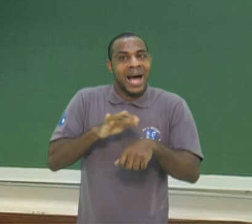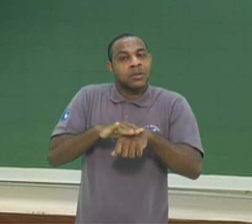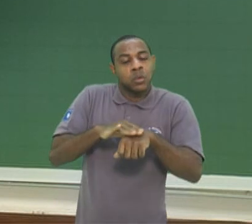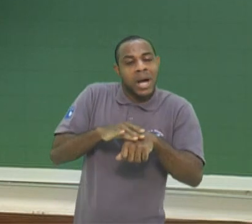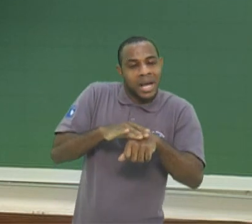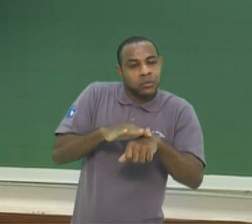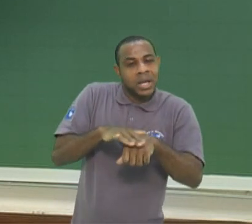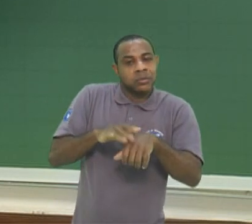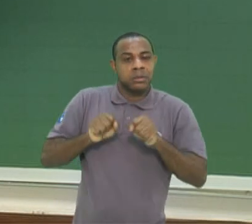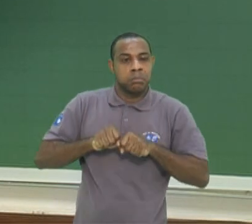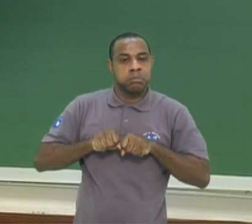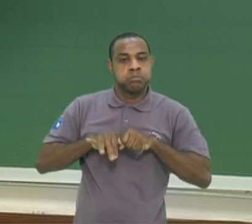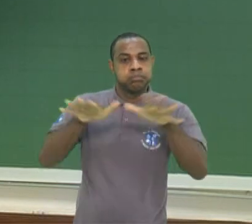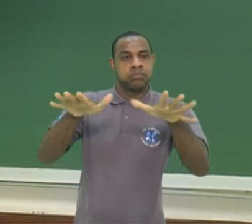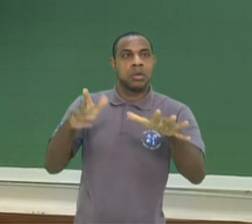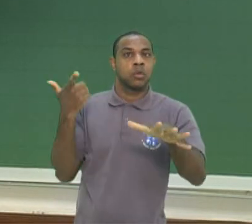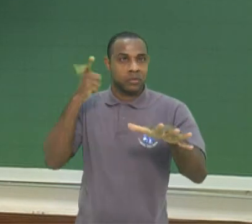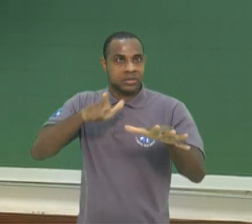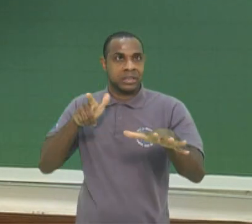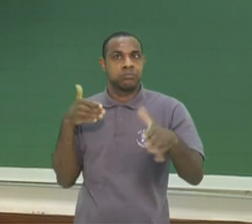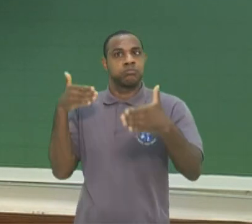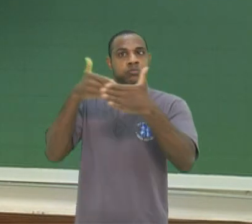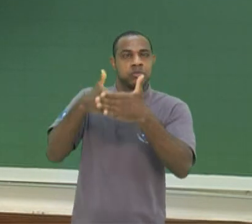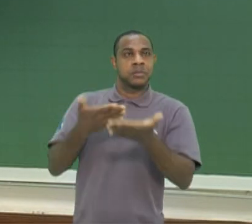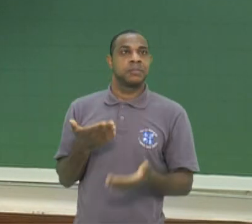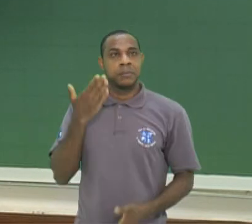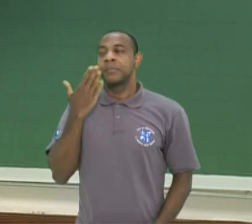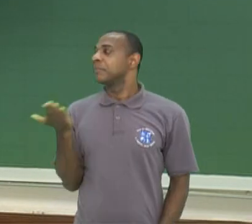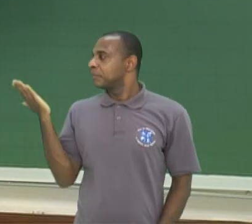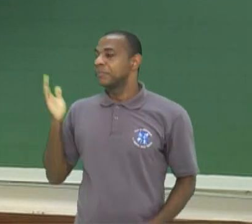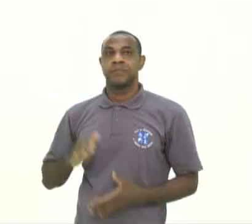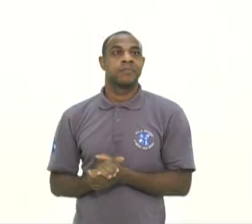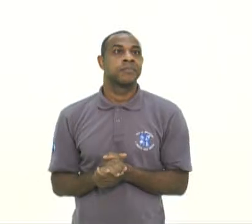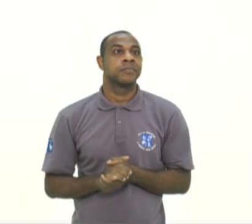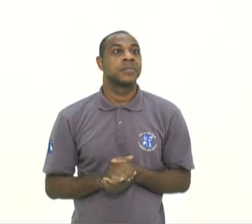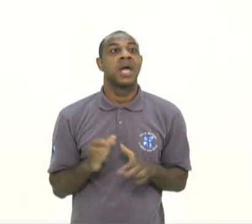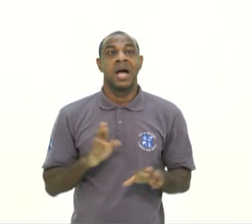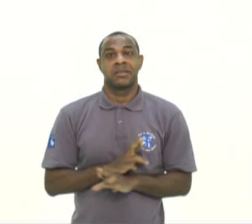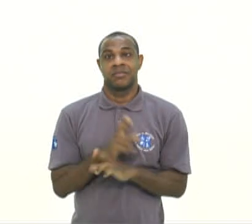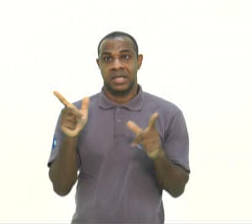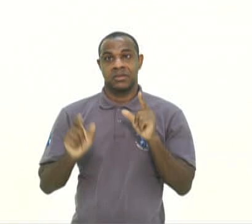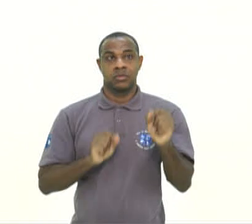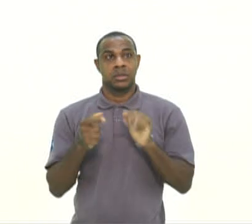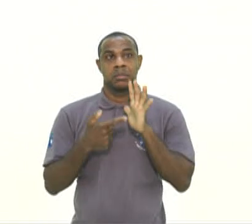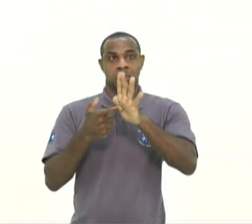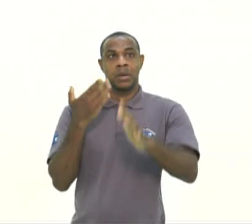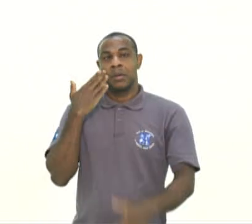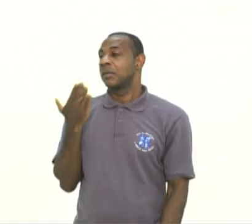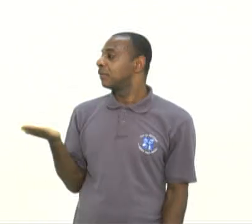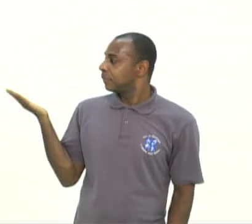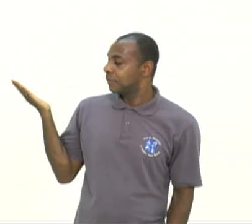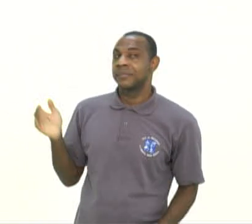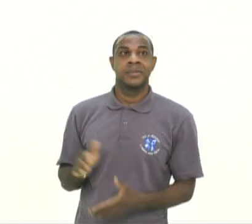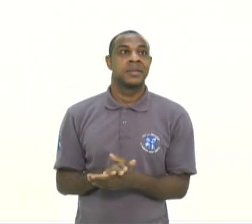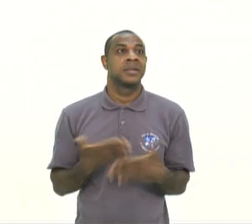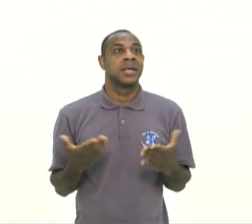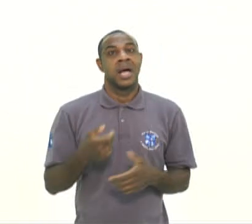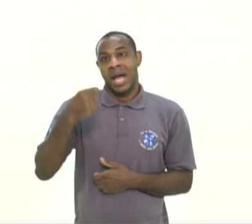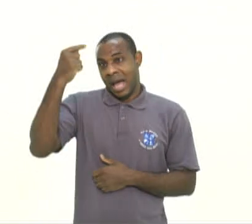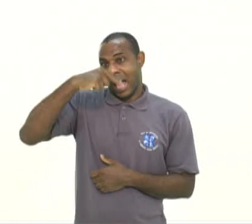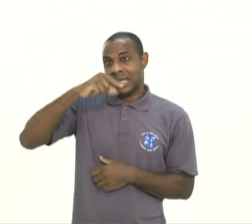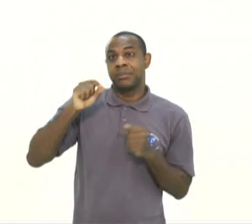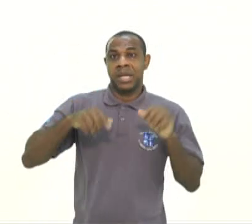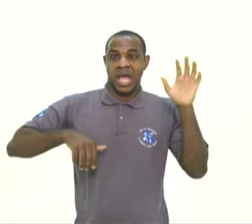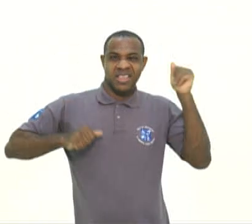doença alcança. Bom, vamos continuando um pouquinho. A diferença, como eu falei para vocês, é que a gripe